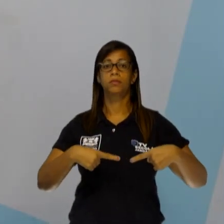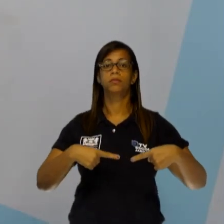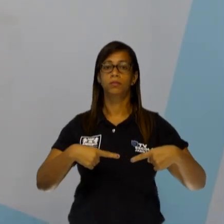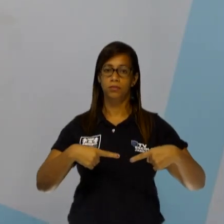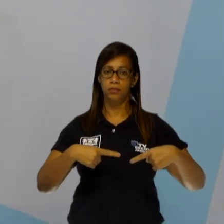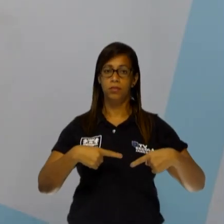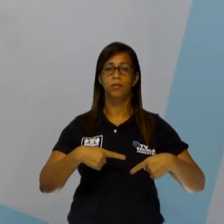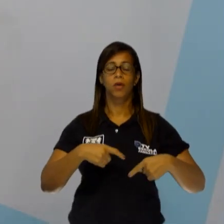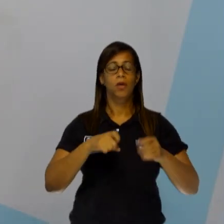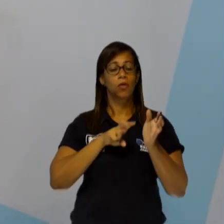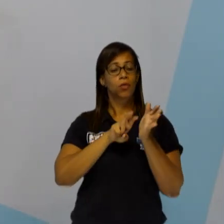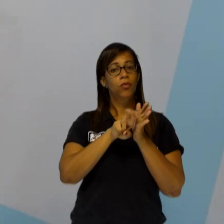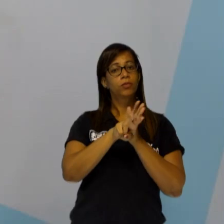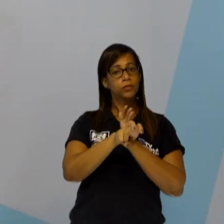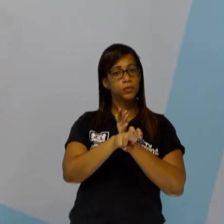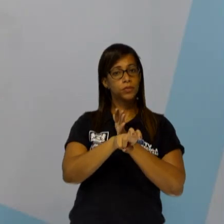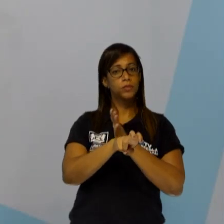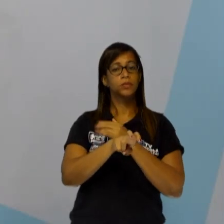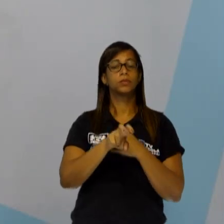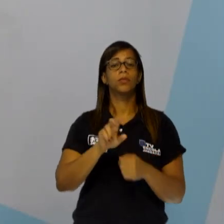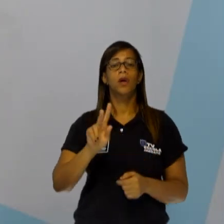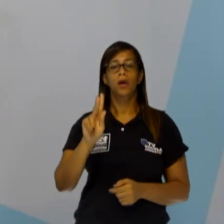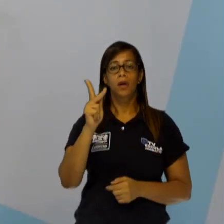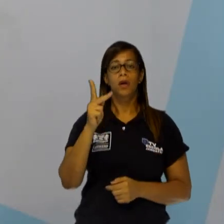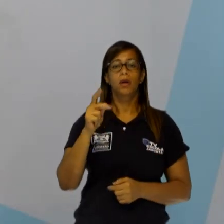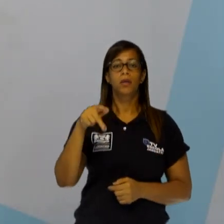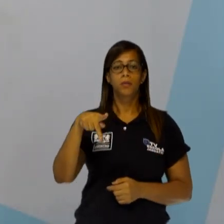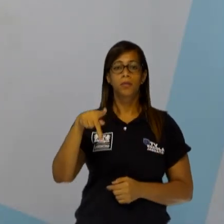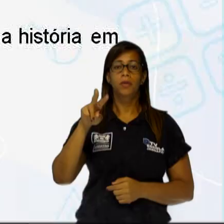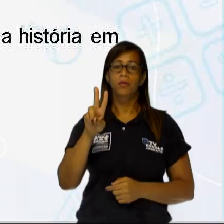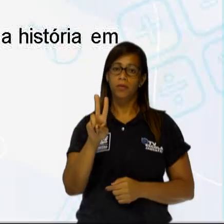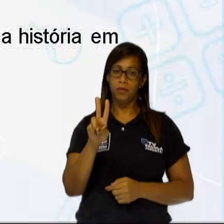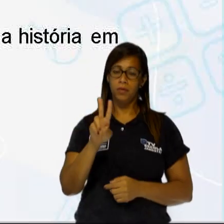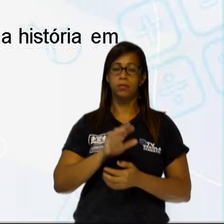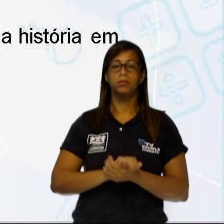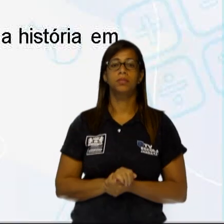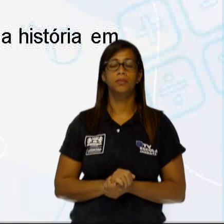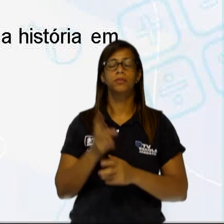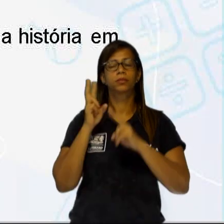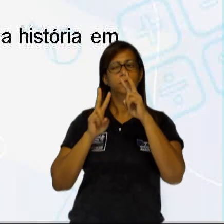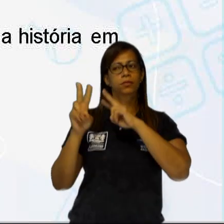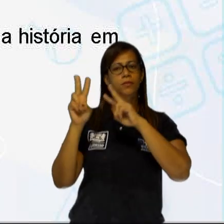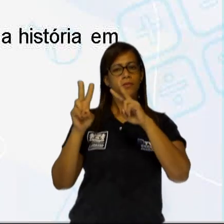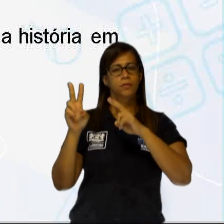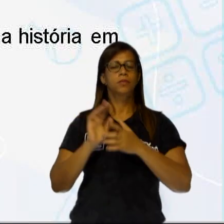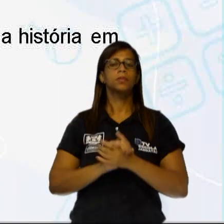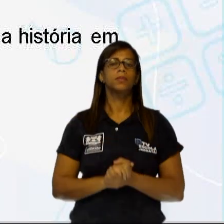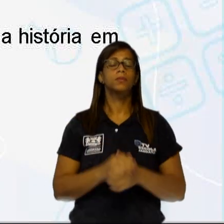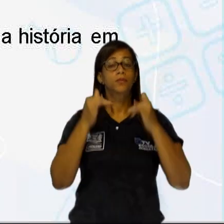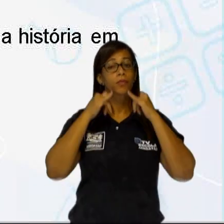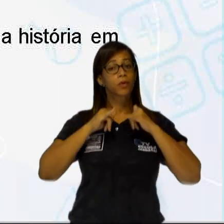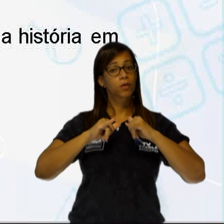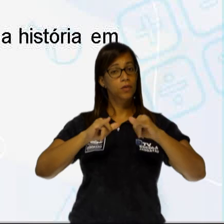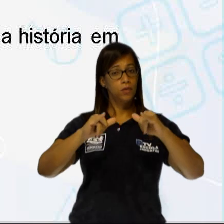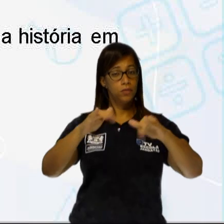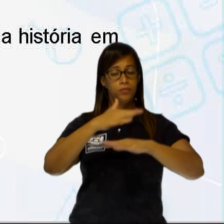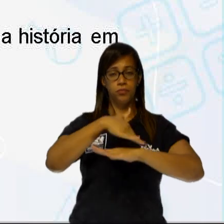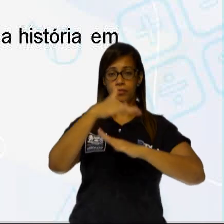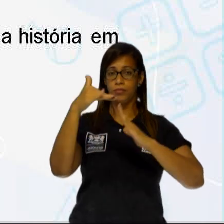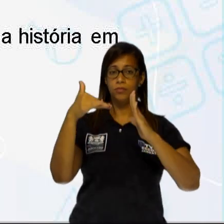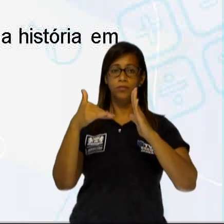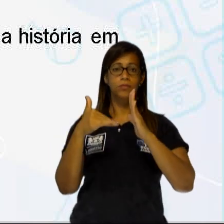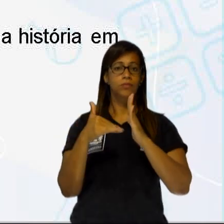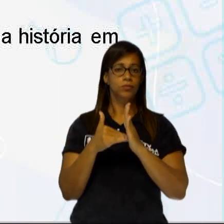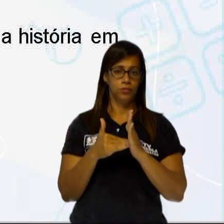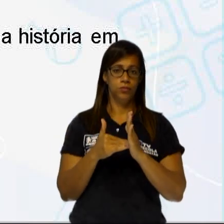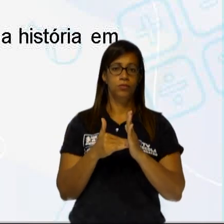né, para prevenir algumas outras doenças. Avaliando agora a questão, vamos lá, na tela. As campanhas, de modo geral, sejam elas